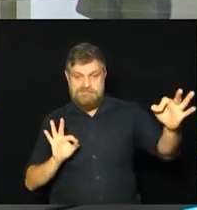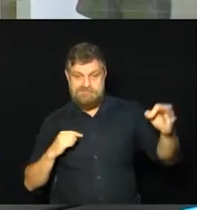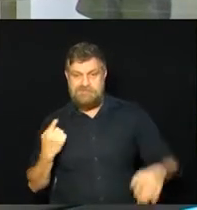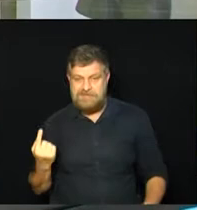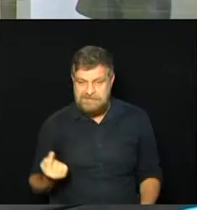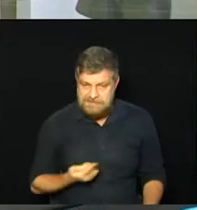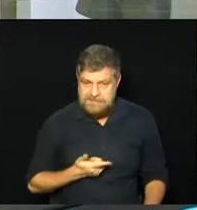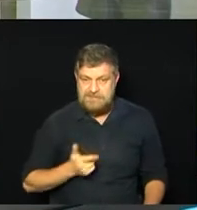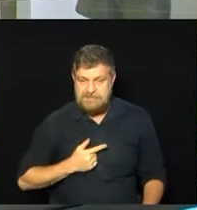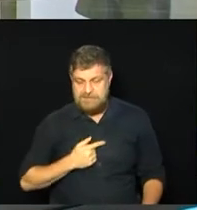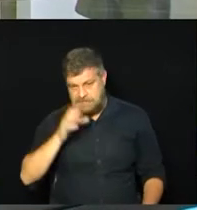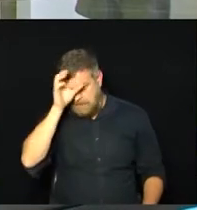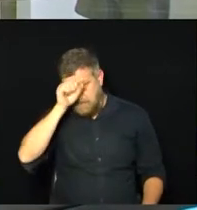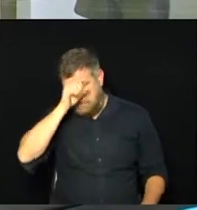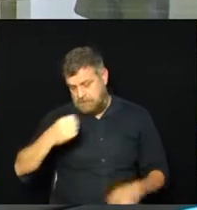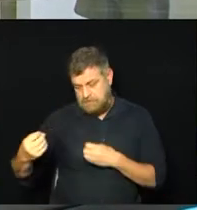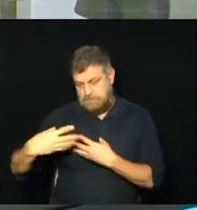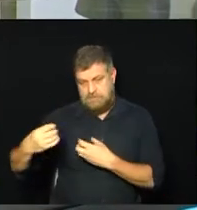Estamos tendo uma aula aqui